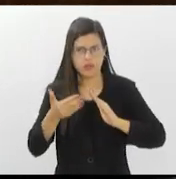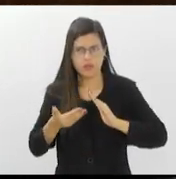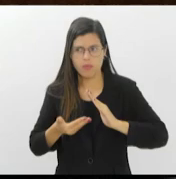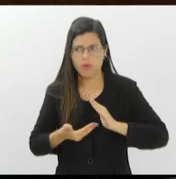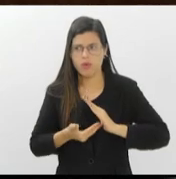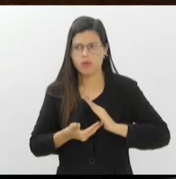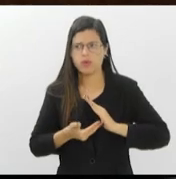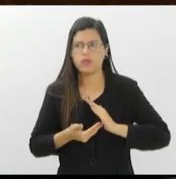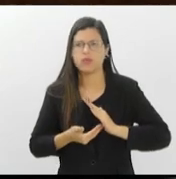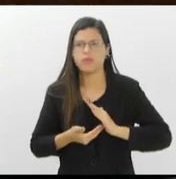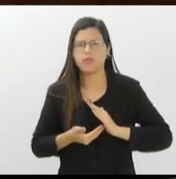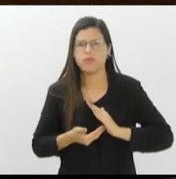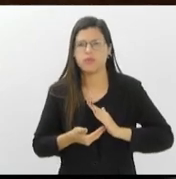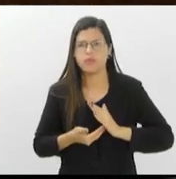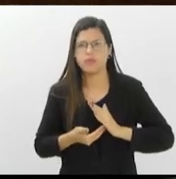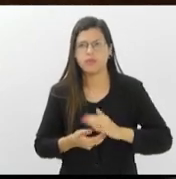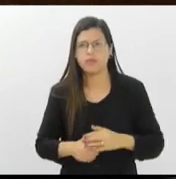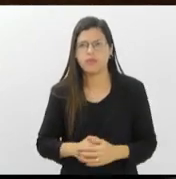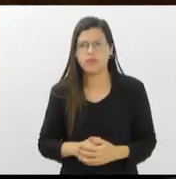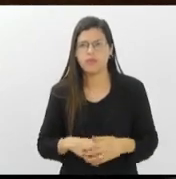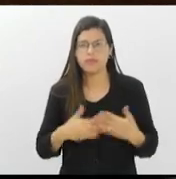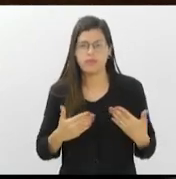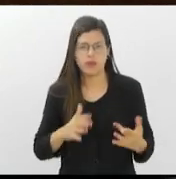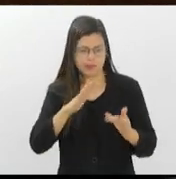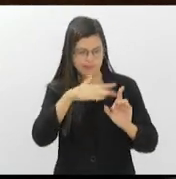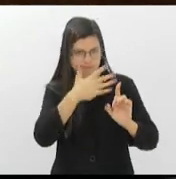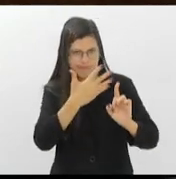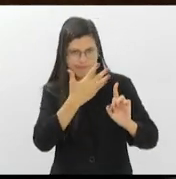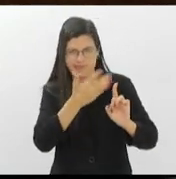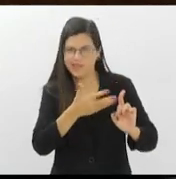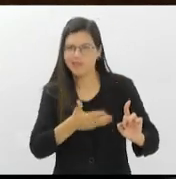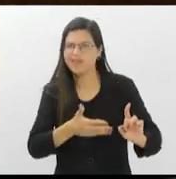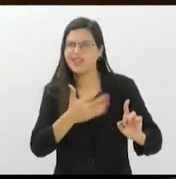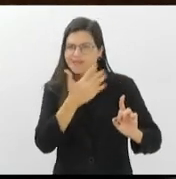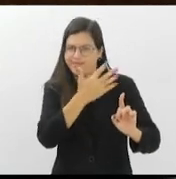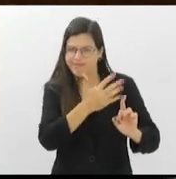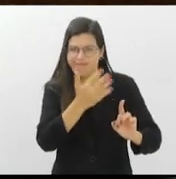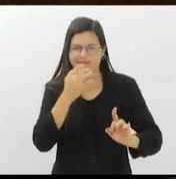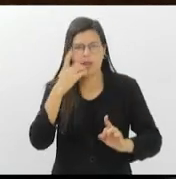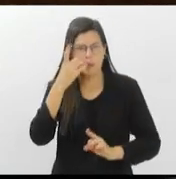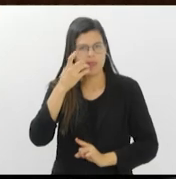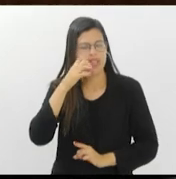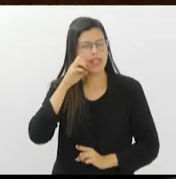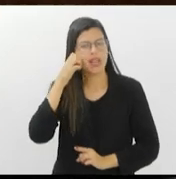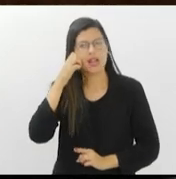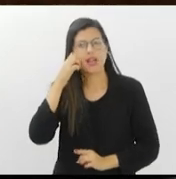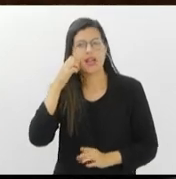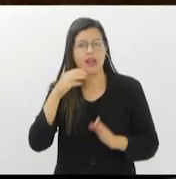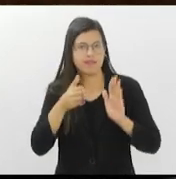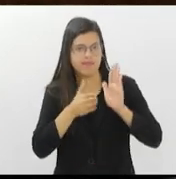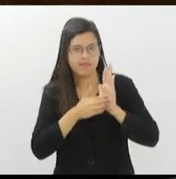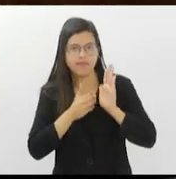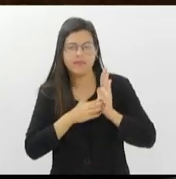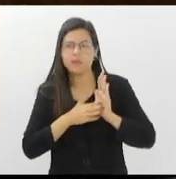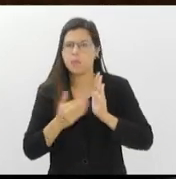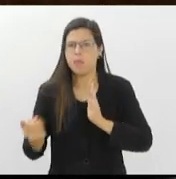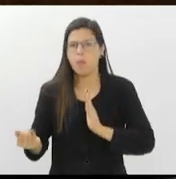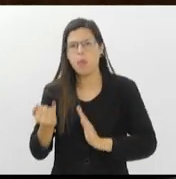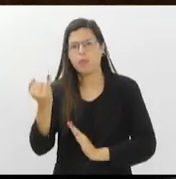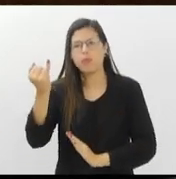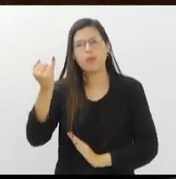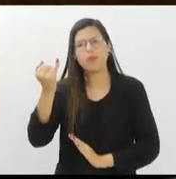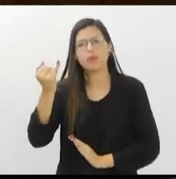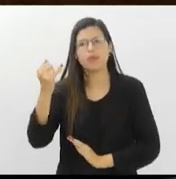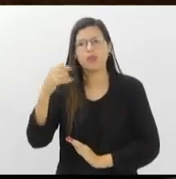estado. Então, te saudar, deputada Érica Takimoto, obrigada, por essa proposição, porque é muito importante ter